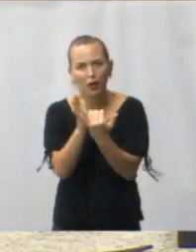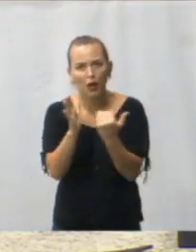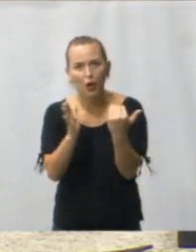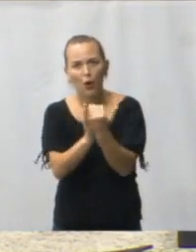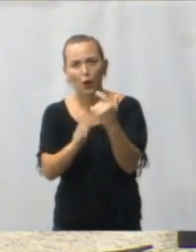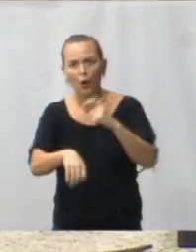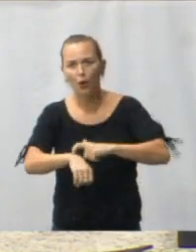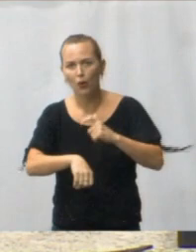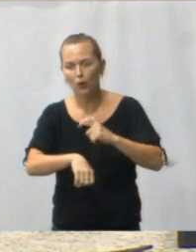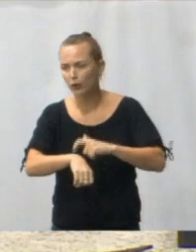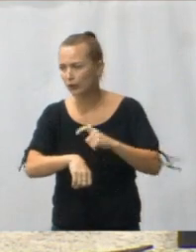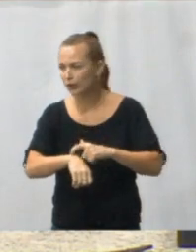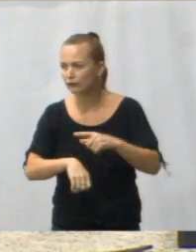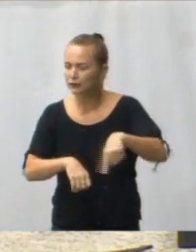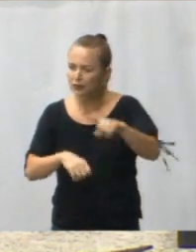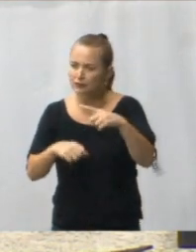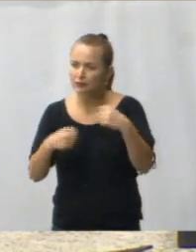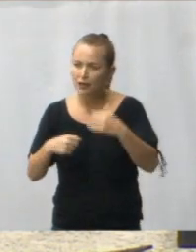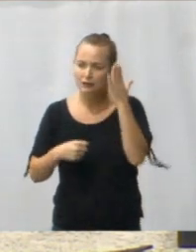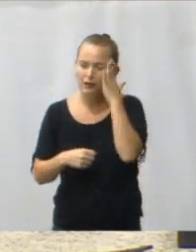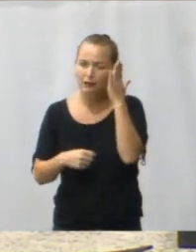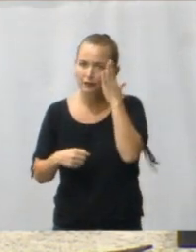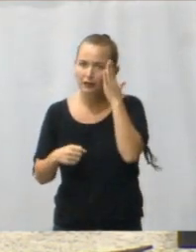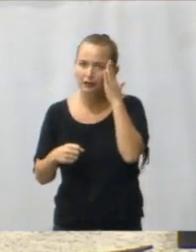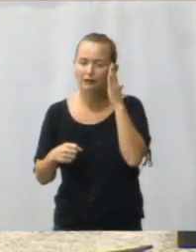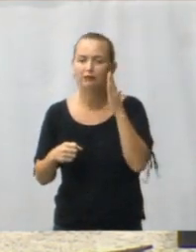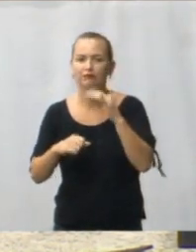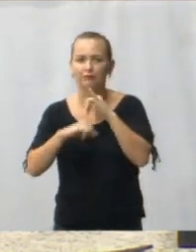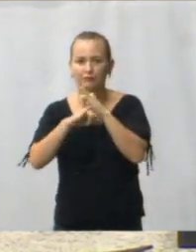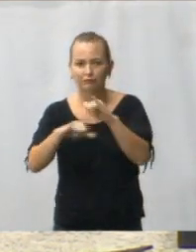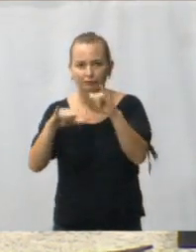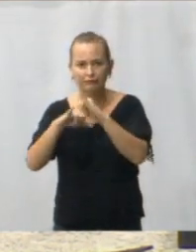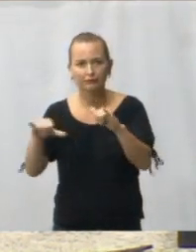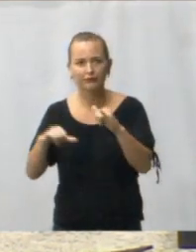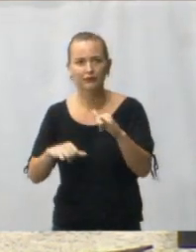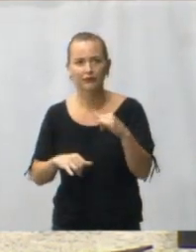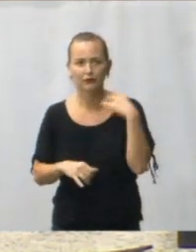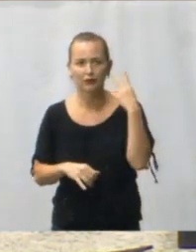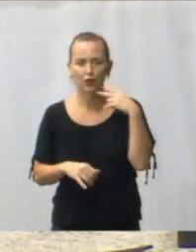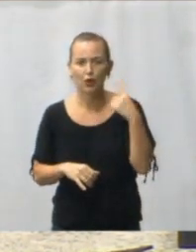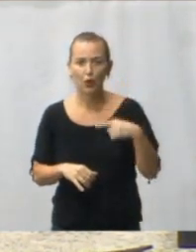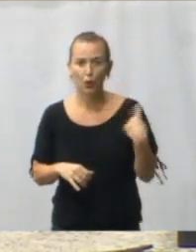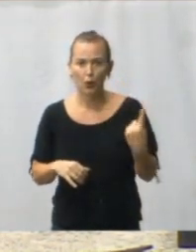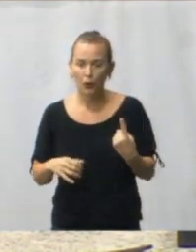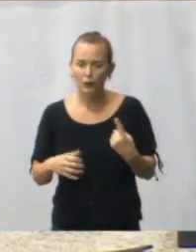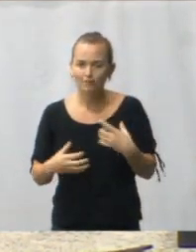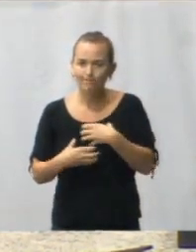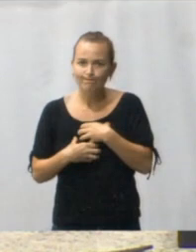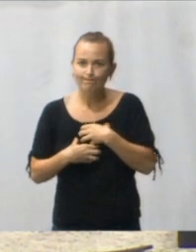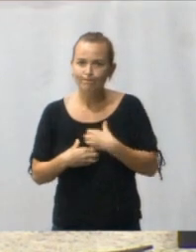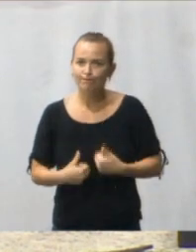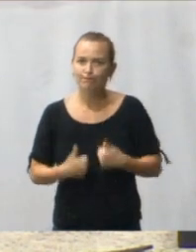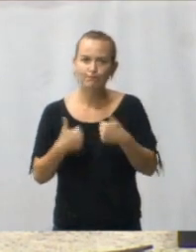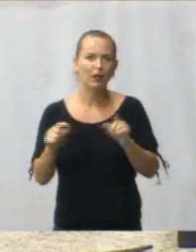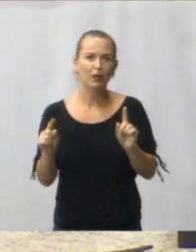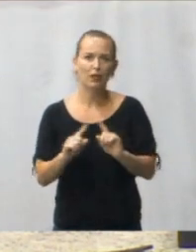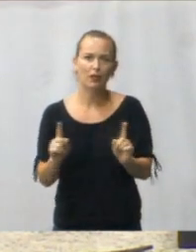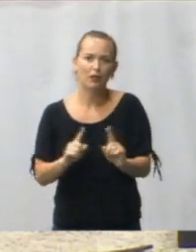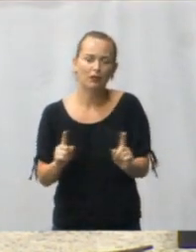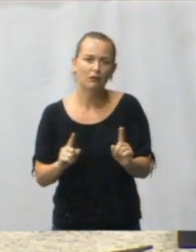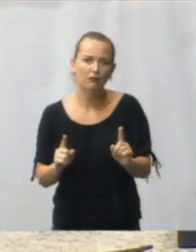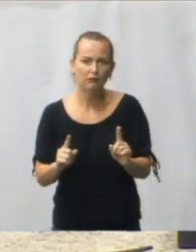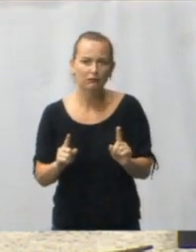mensagem também dos vereadores. Não estamos satisfeitos. Todavia, encontramos